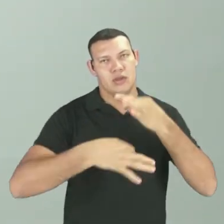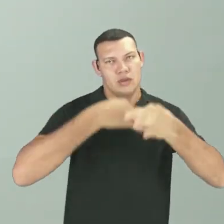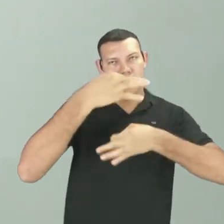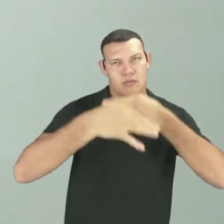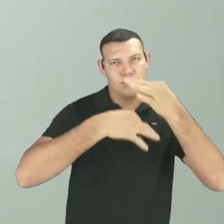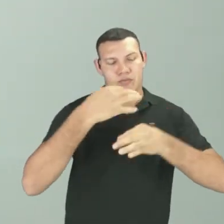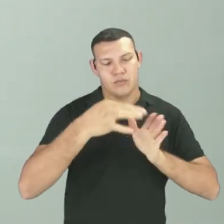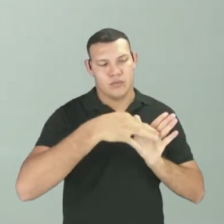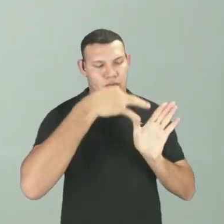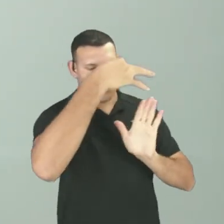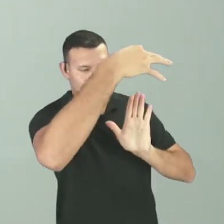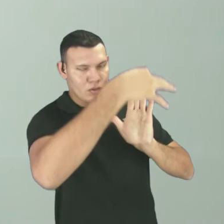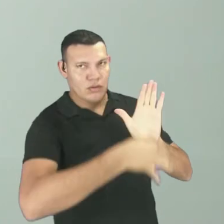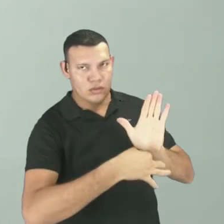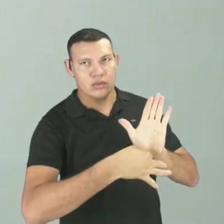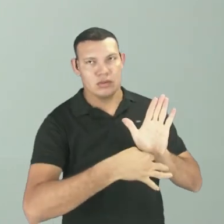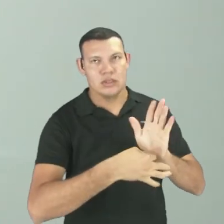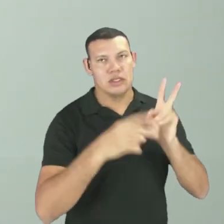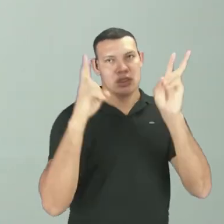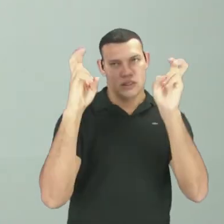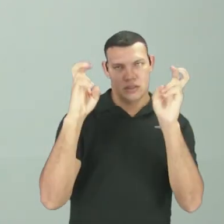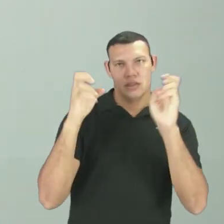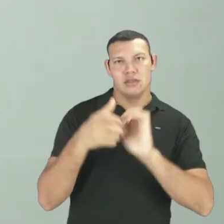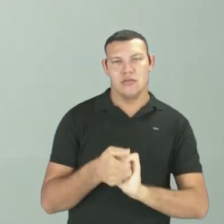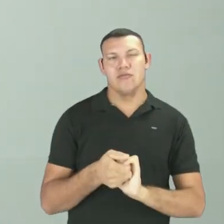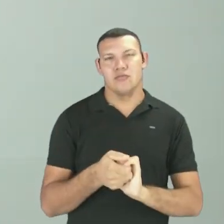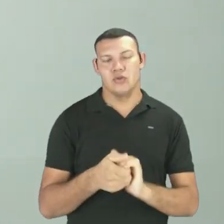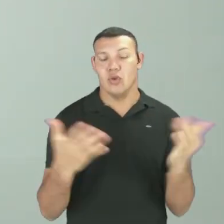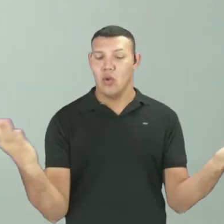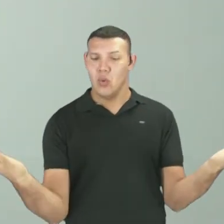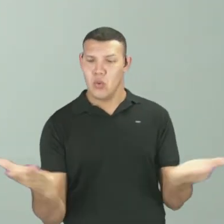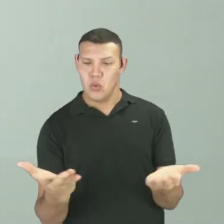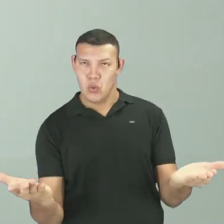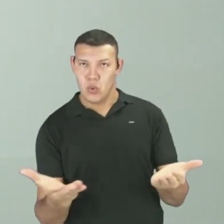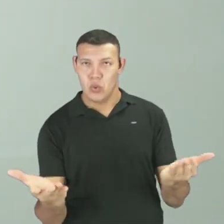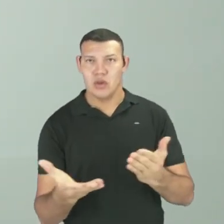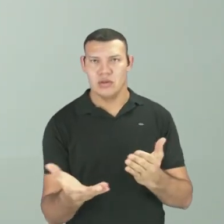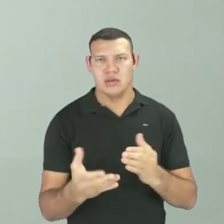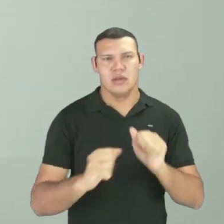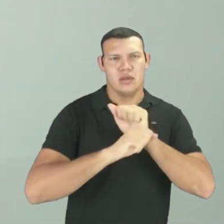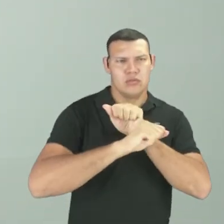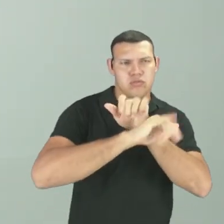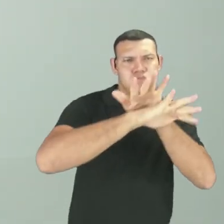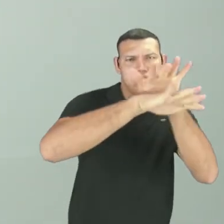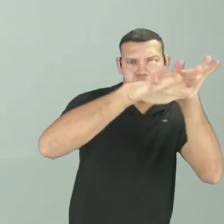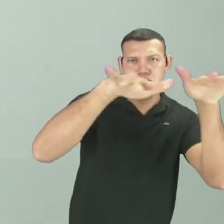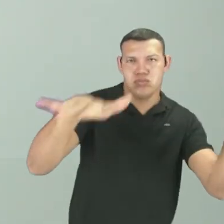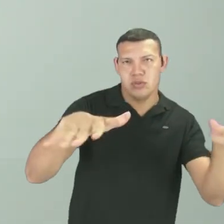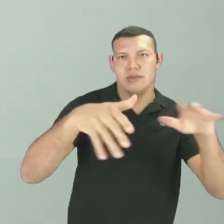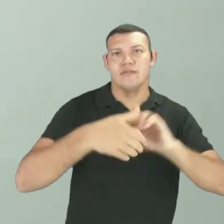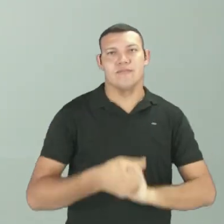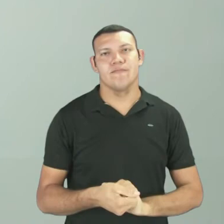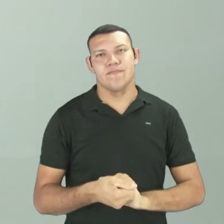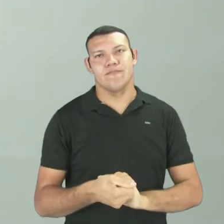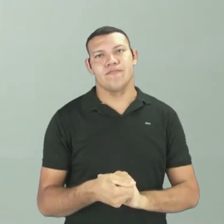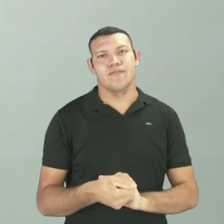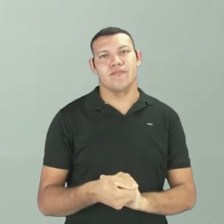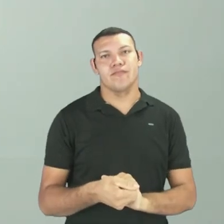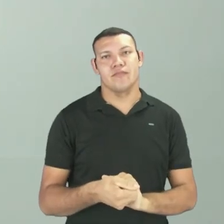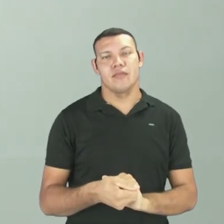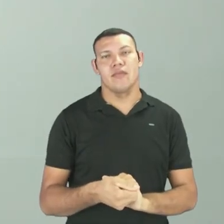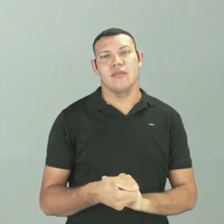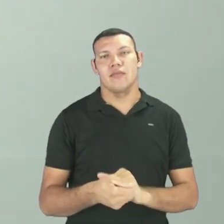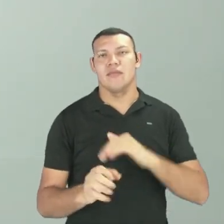ou seja, que ele vem opinando um assunto que está sendo divulgado no momento, né,